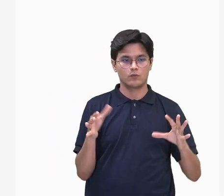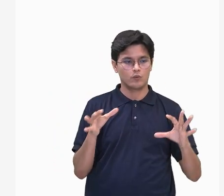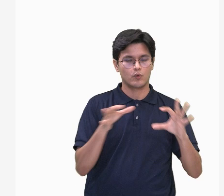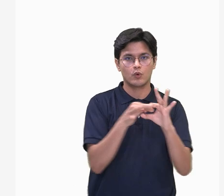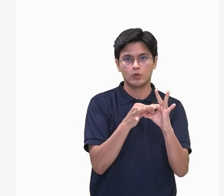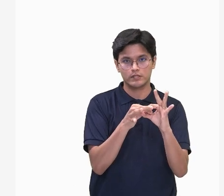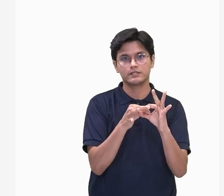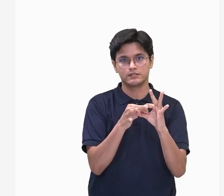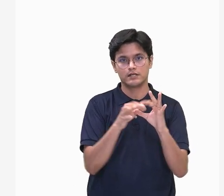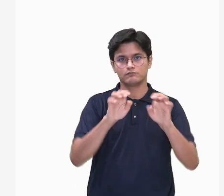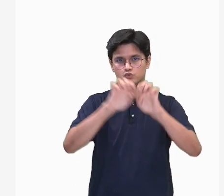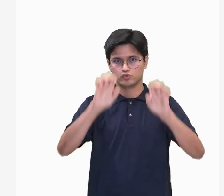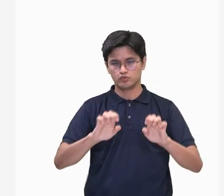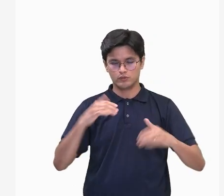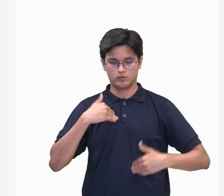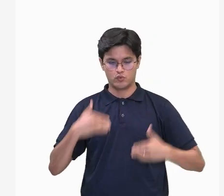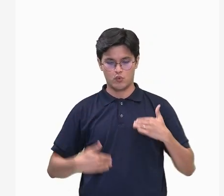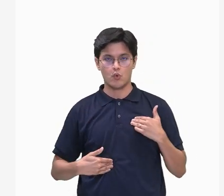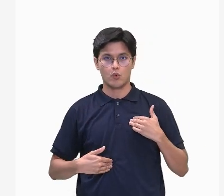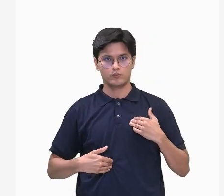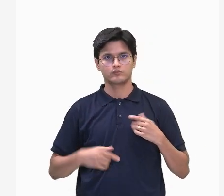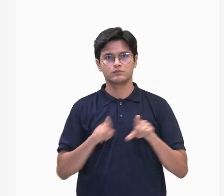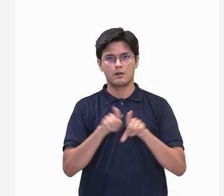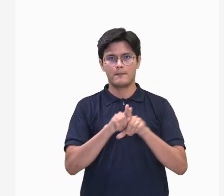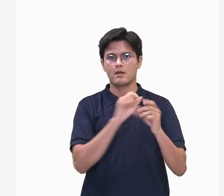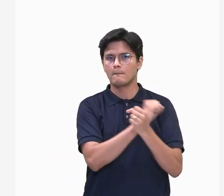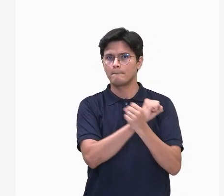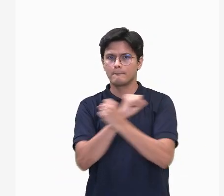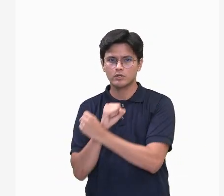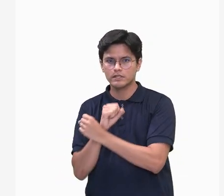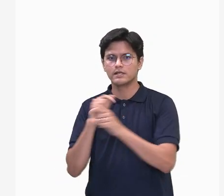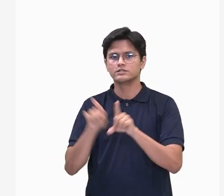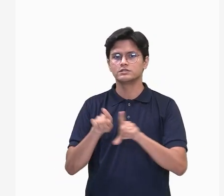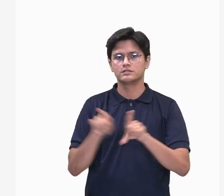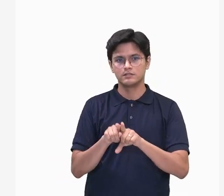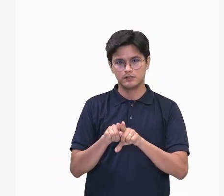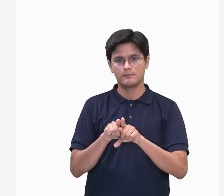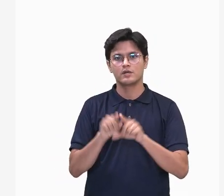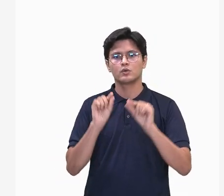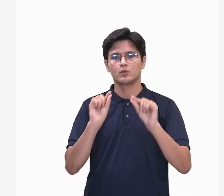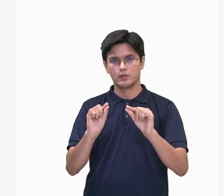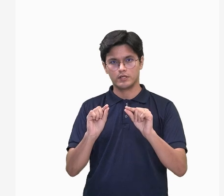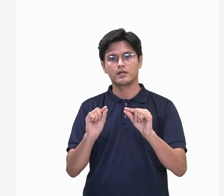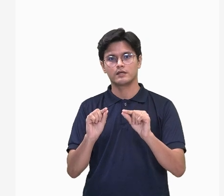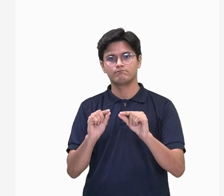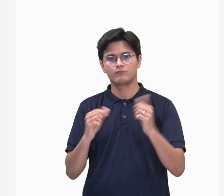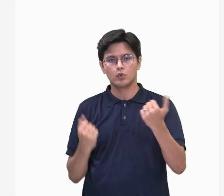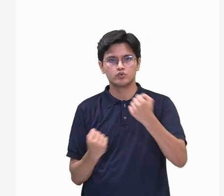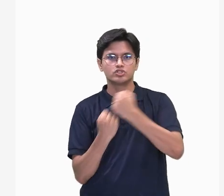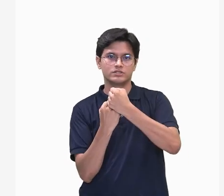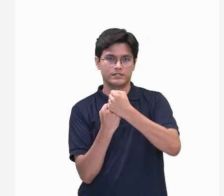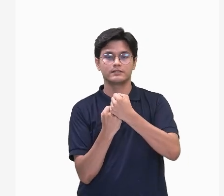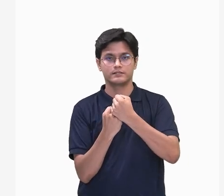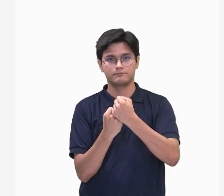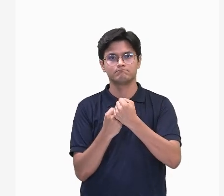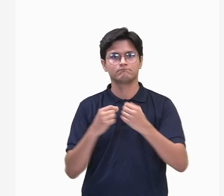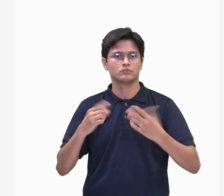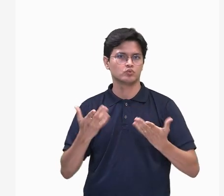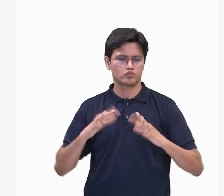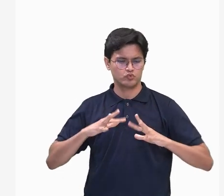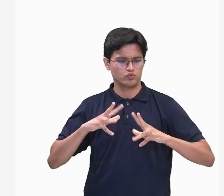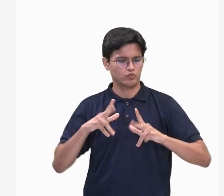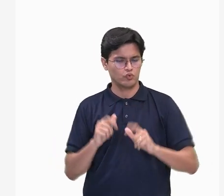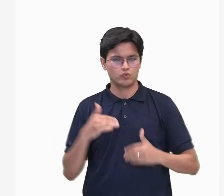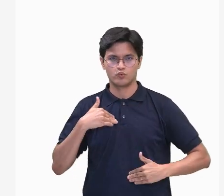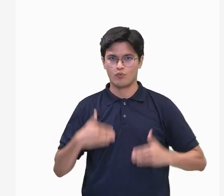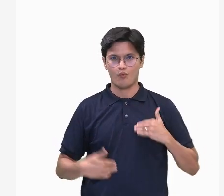proteger estruturas do corpo, né? Então, o tecido conjuntivo, ele está presente ali no nosso corpo todo também,